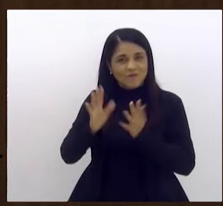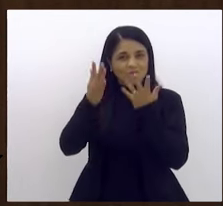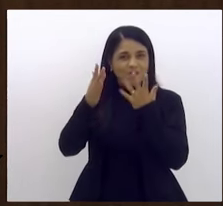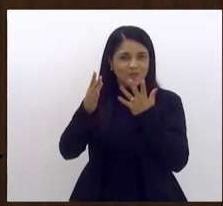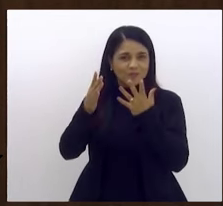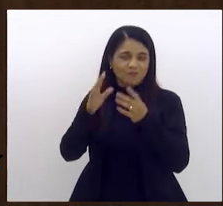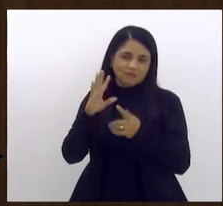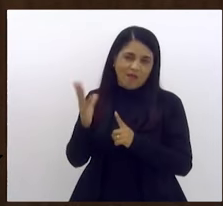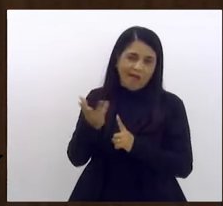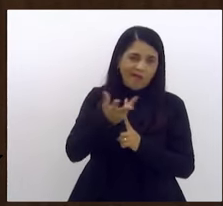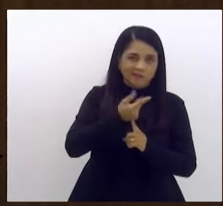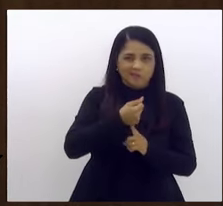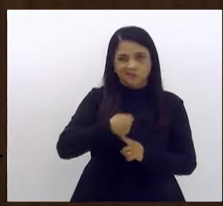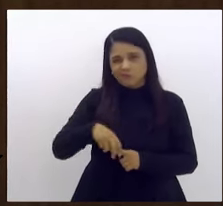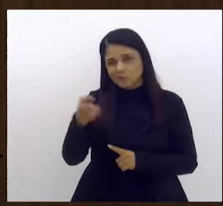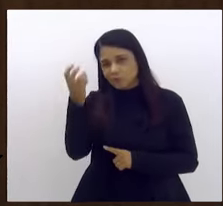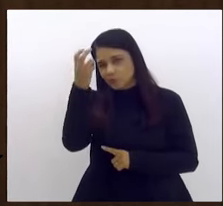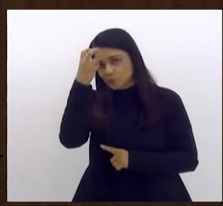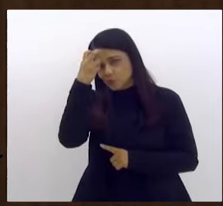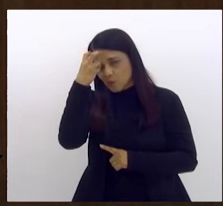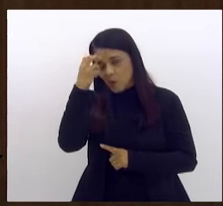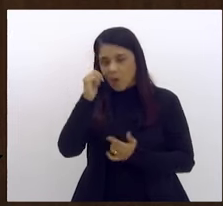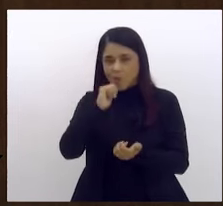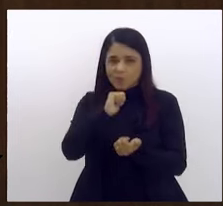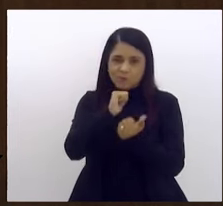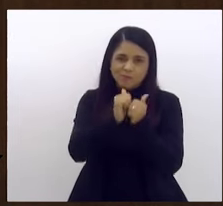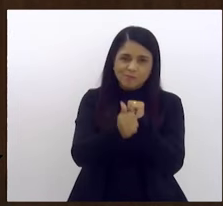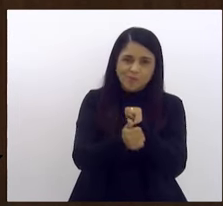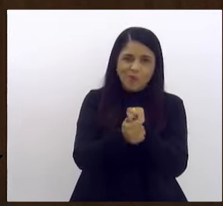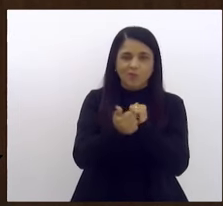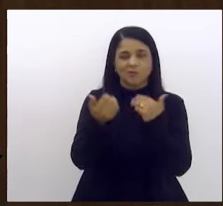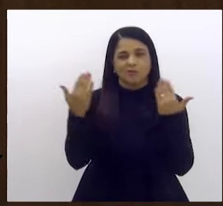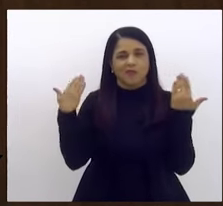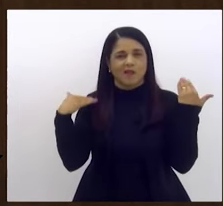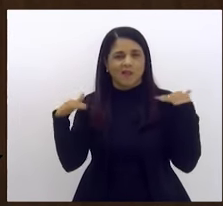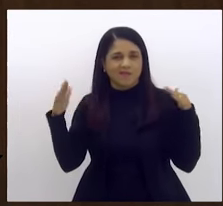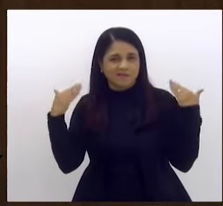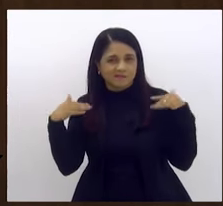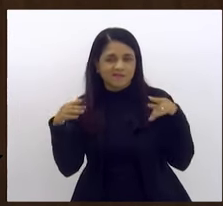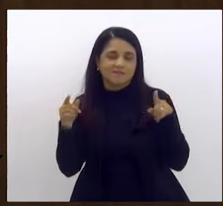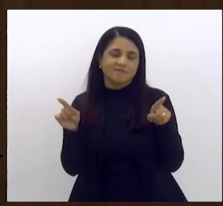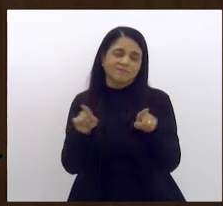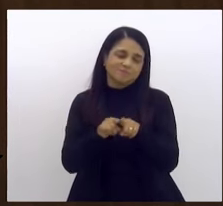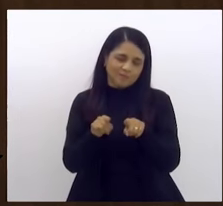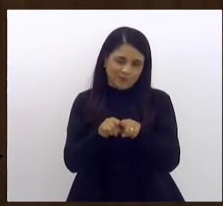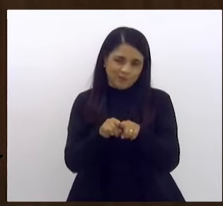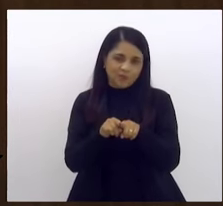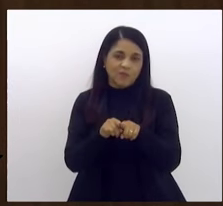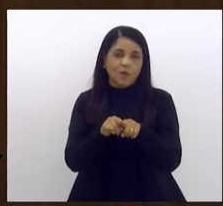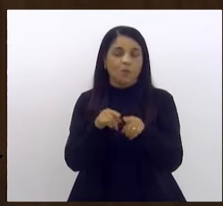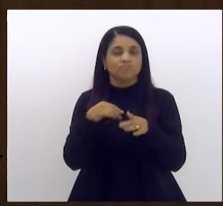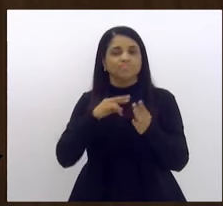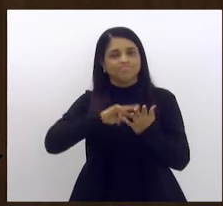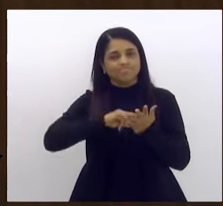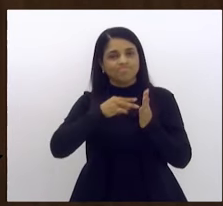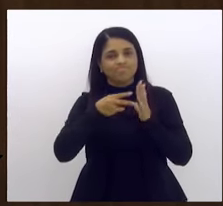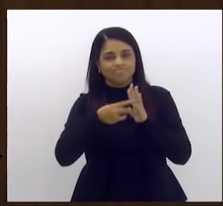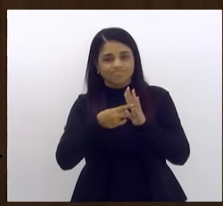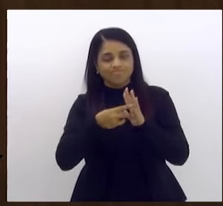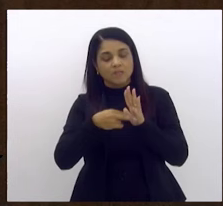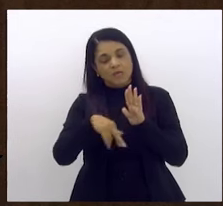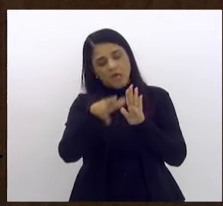sejam artísticos, culturais ou esportivos ou de lazer. Então, nesse sentido, a gente estabeleceu aqui